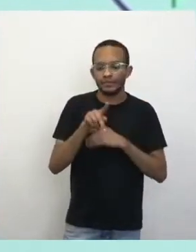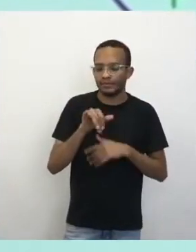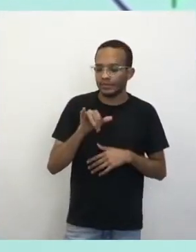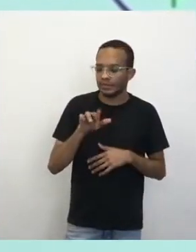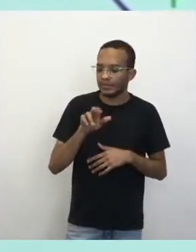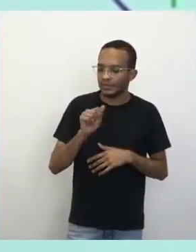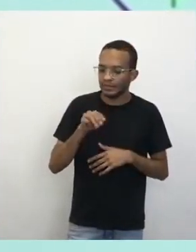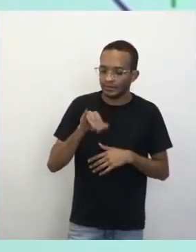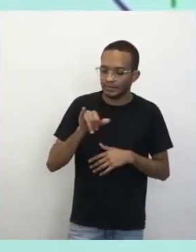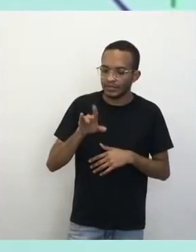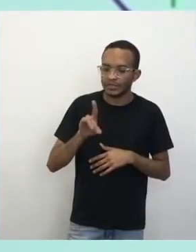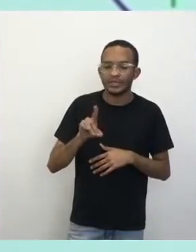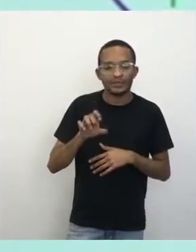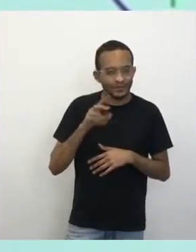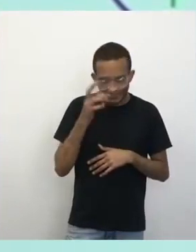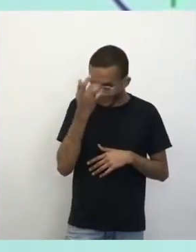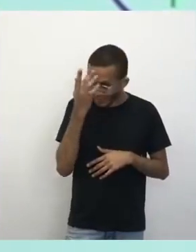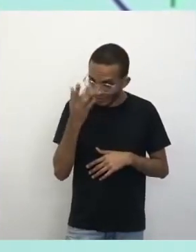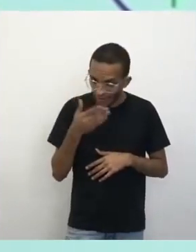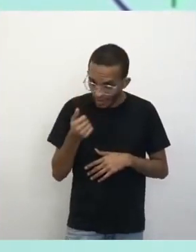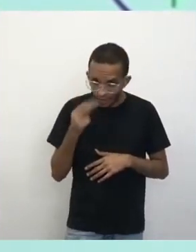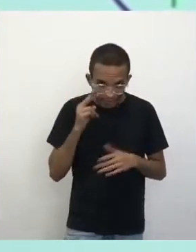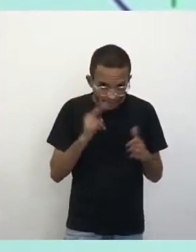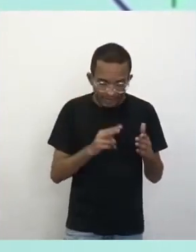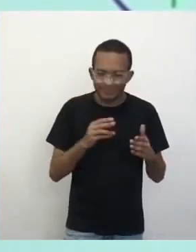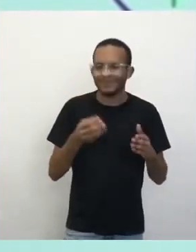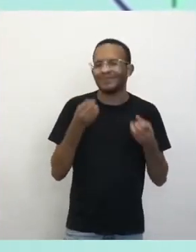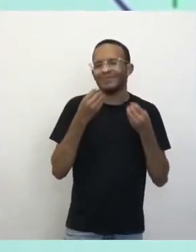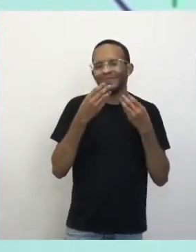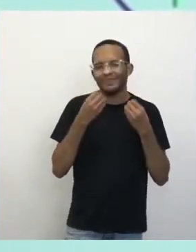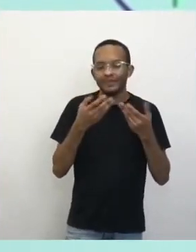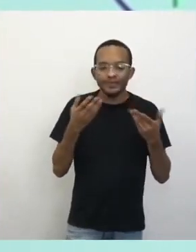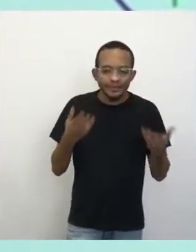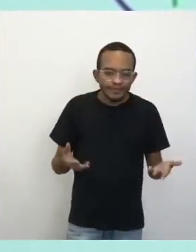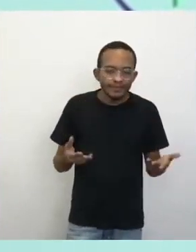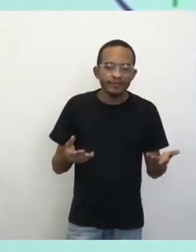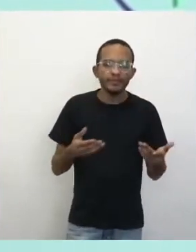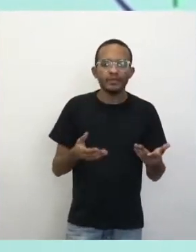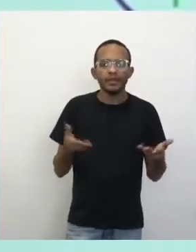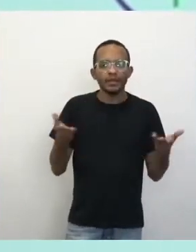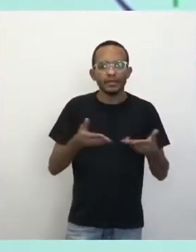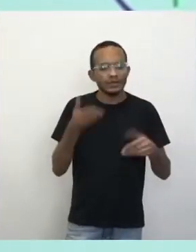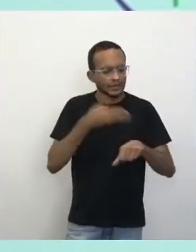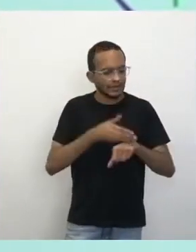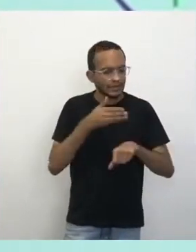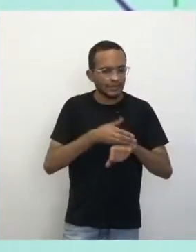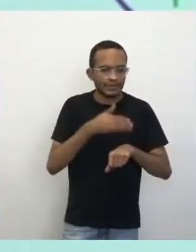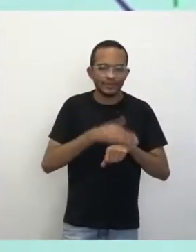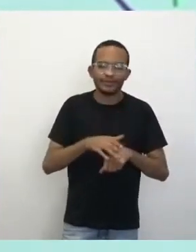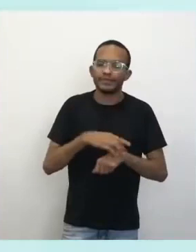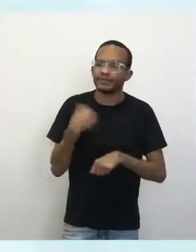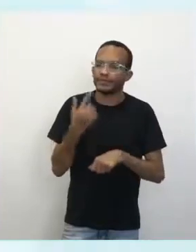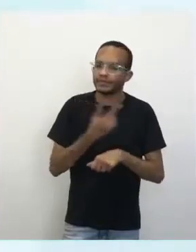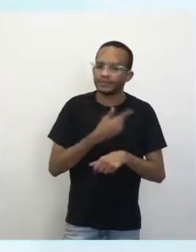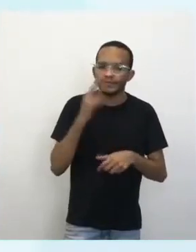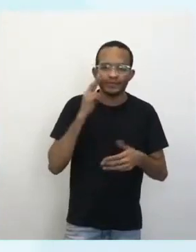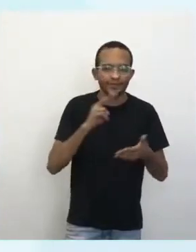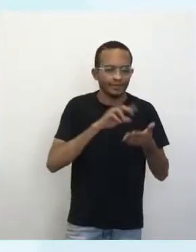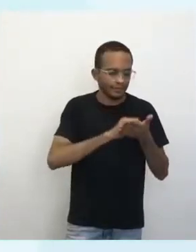fácil, pessoal? Ficou? Muito bem. Então, vamos treinar. Vamos para a